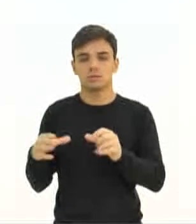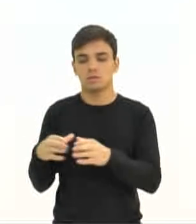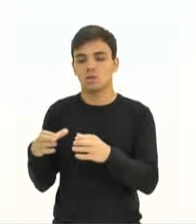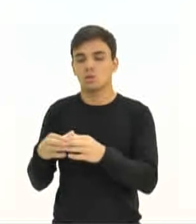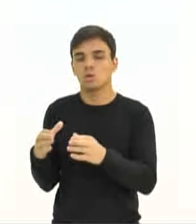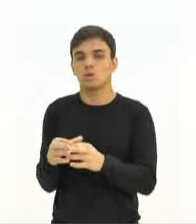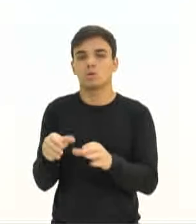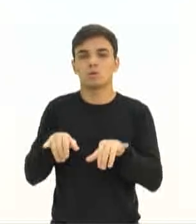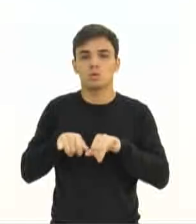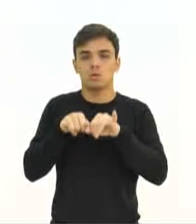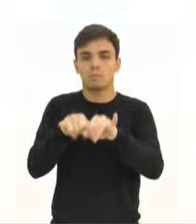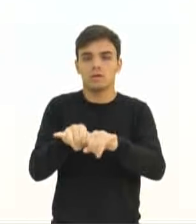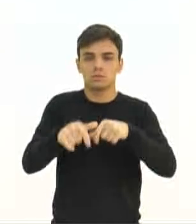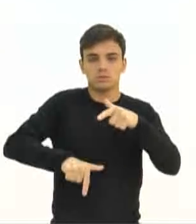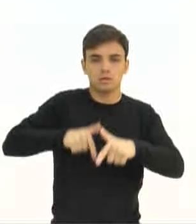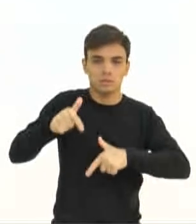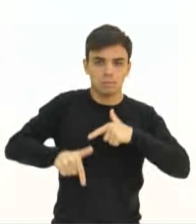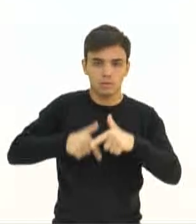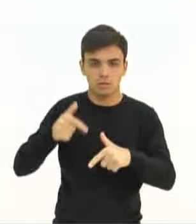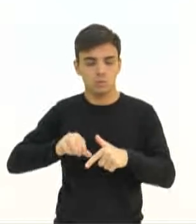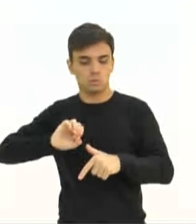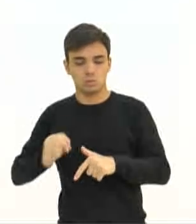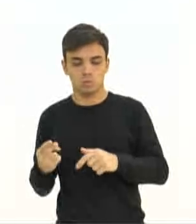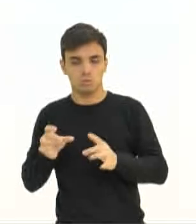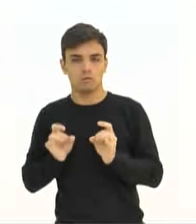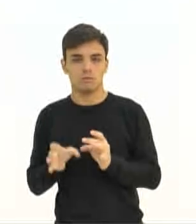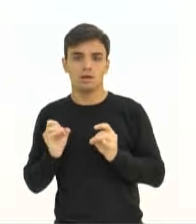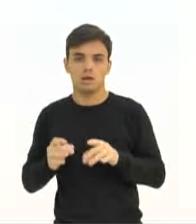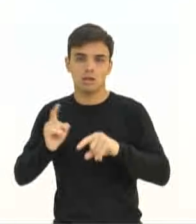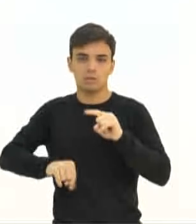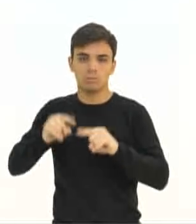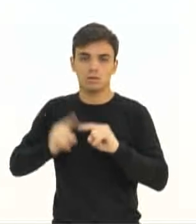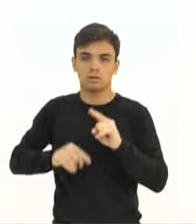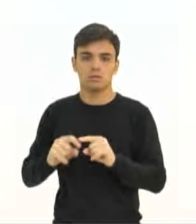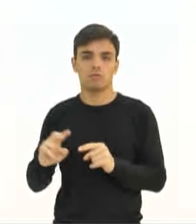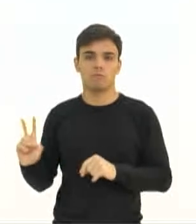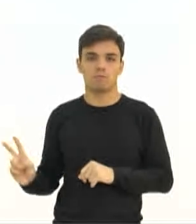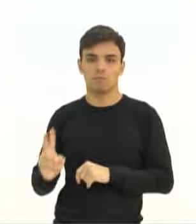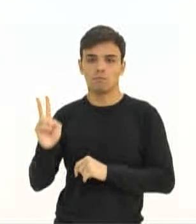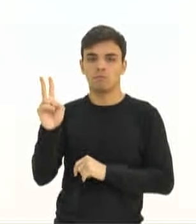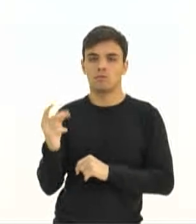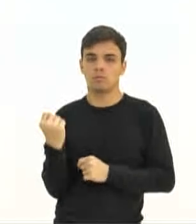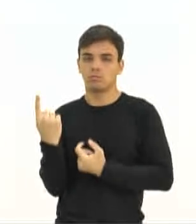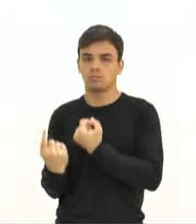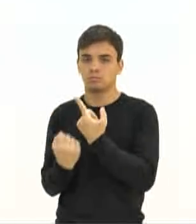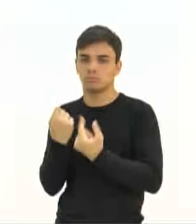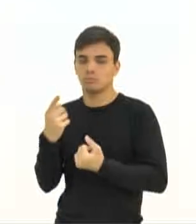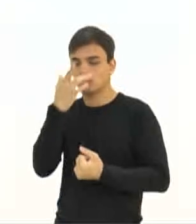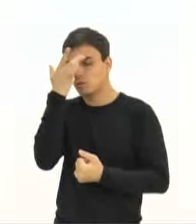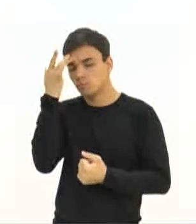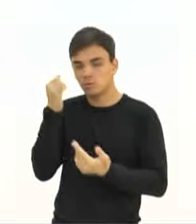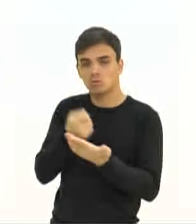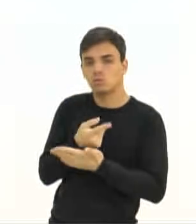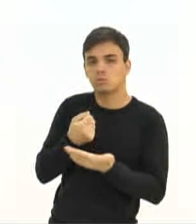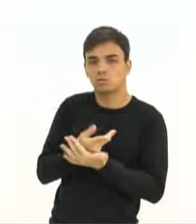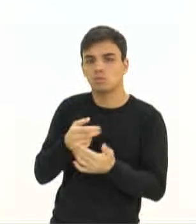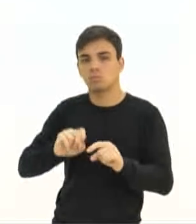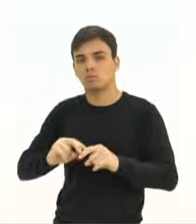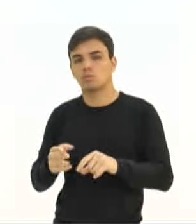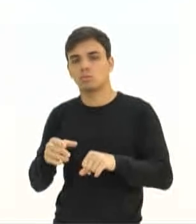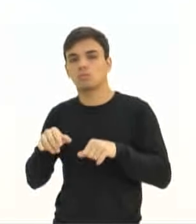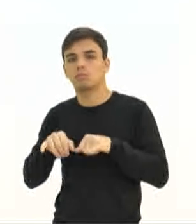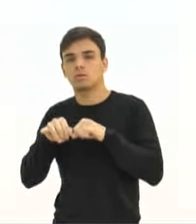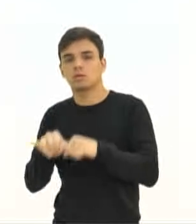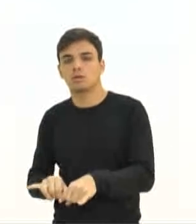serviços. Então, atividades de venda de produtos, né, por determinados valores, que as pessoas vão comprar na loja, no mercado,